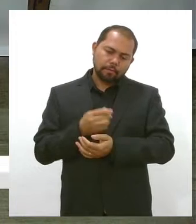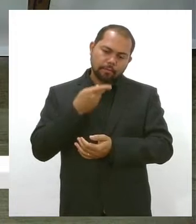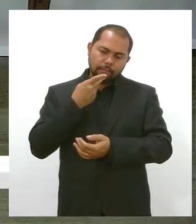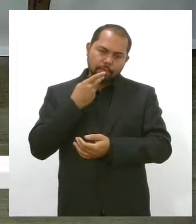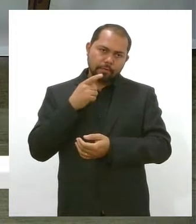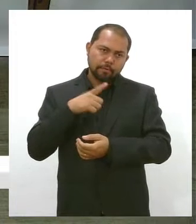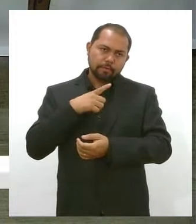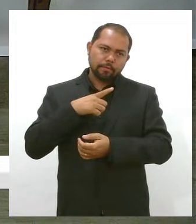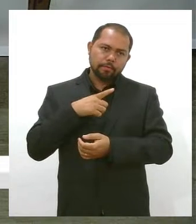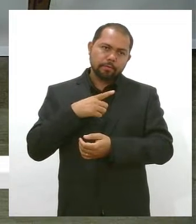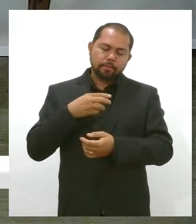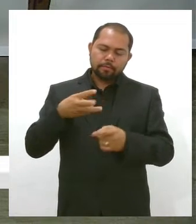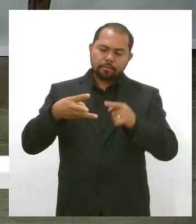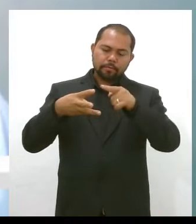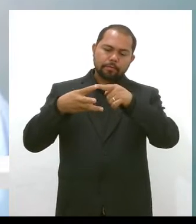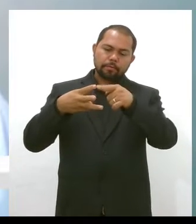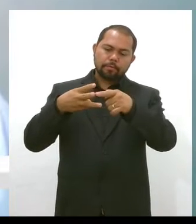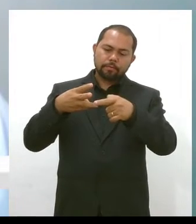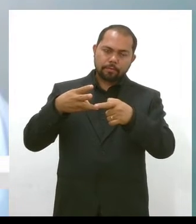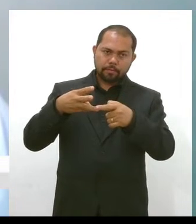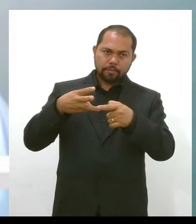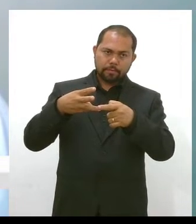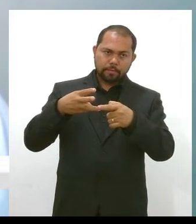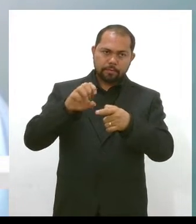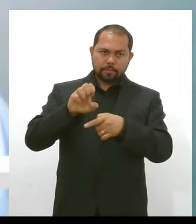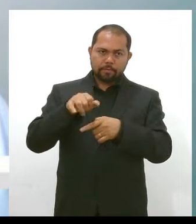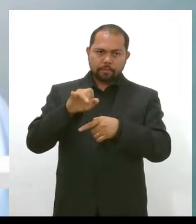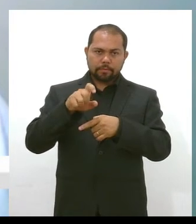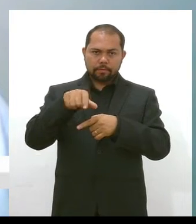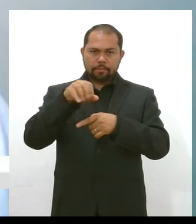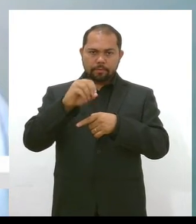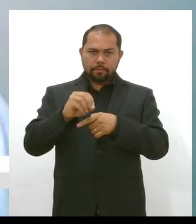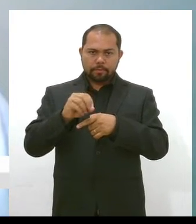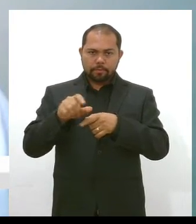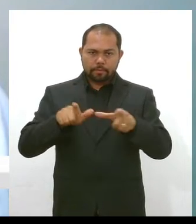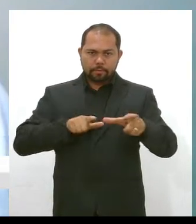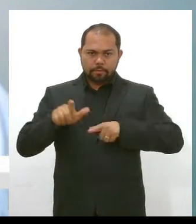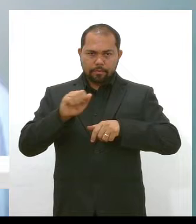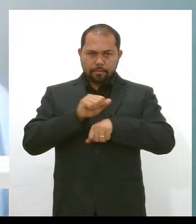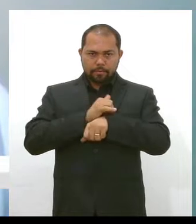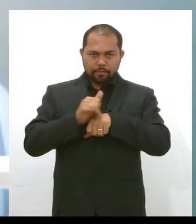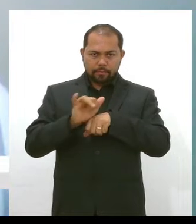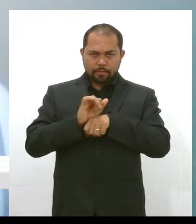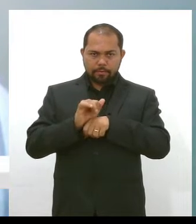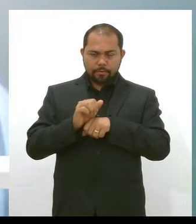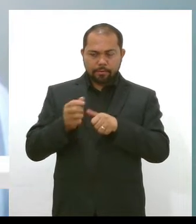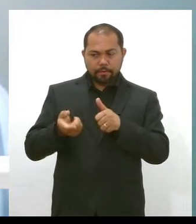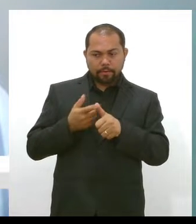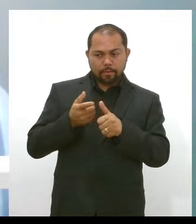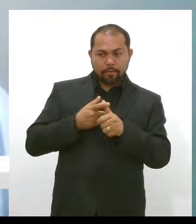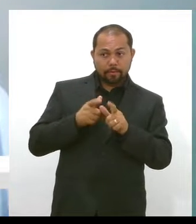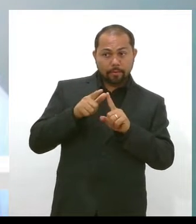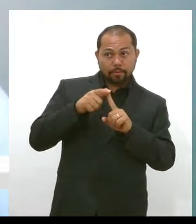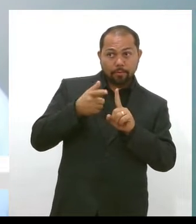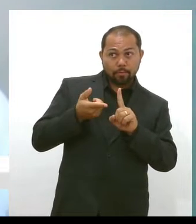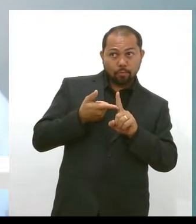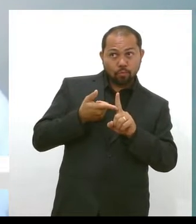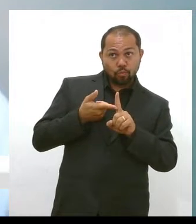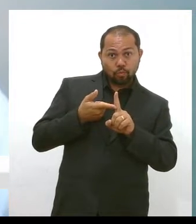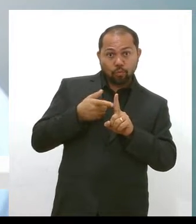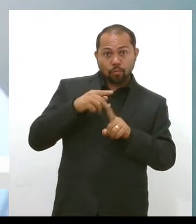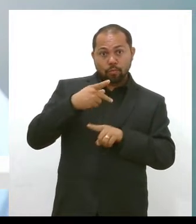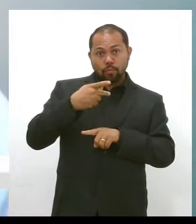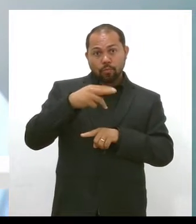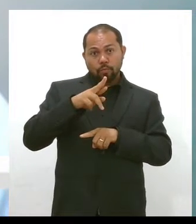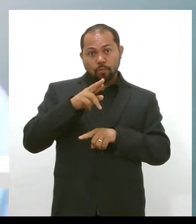ação. O primeiro eixo de ação é o pré-natal de alto risco. Então, é aquela paciente que